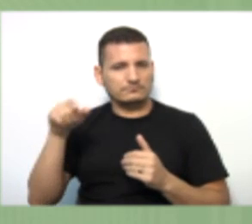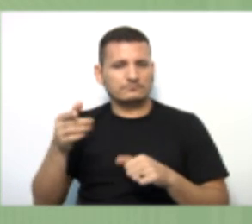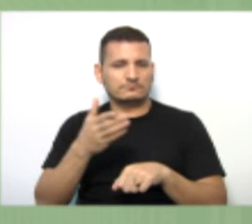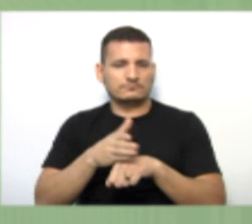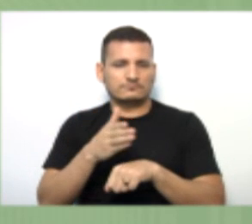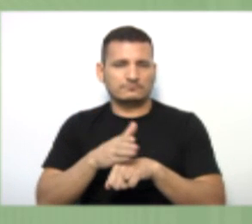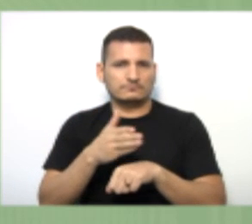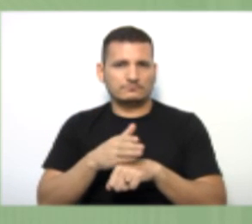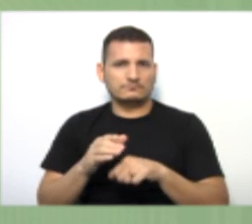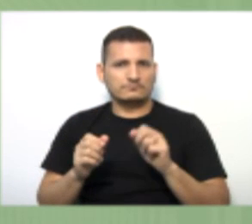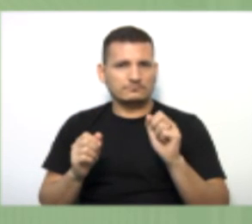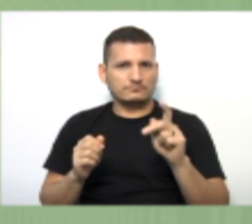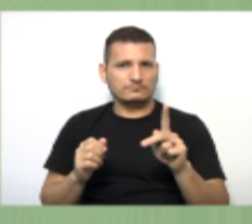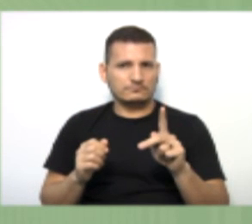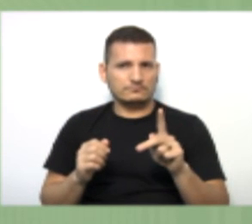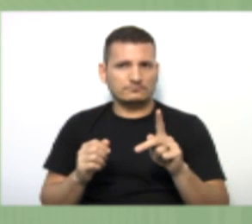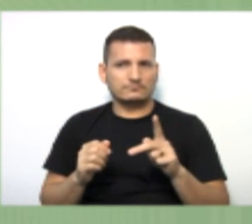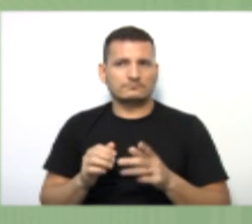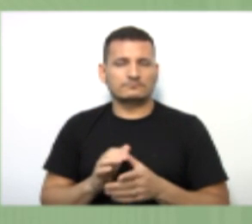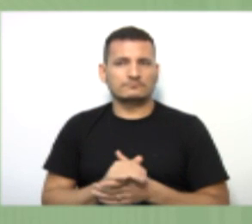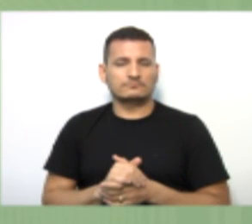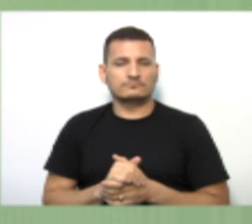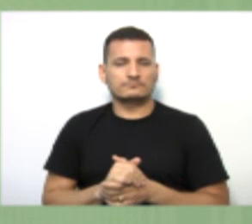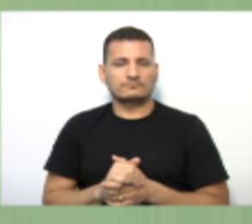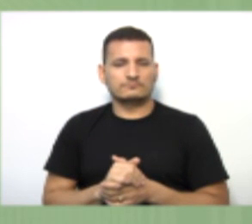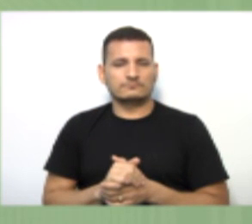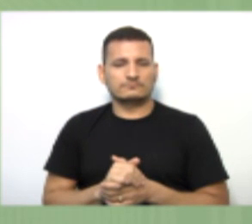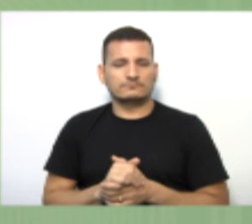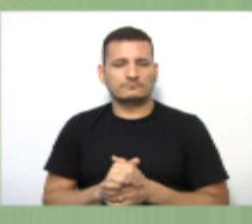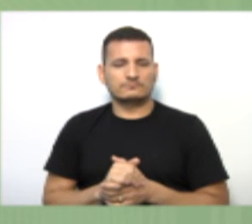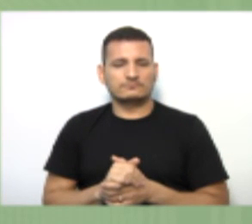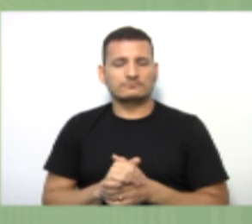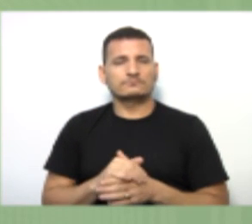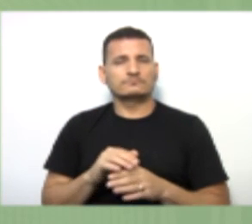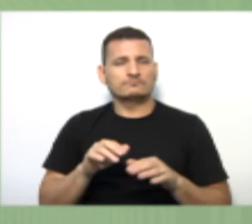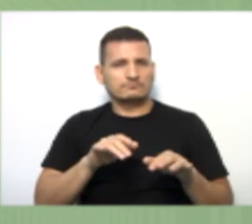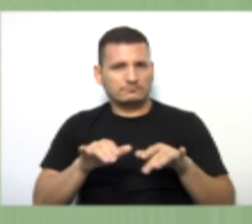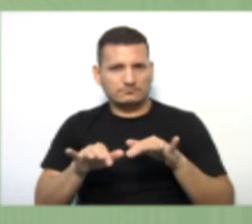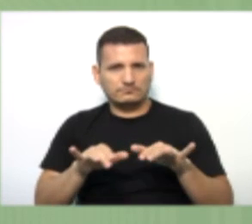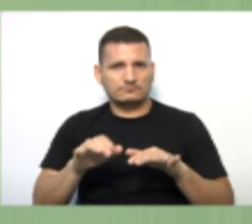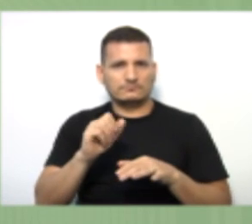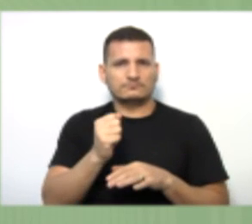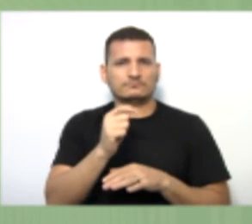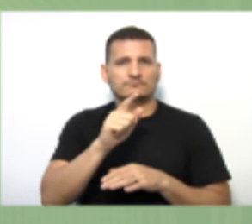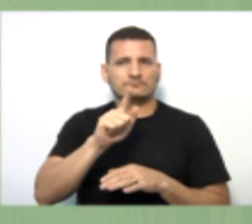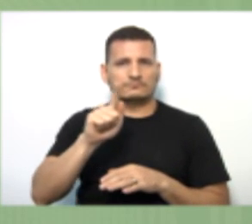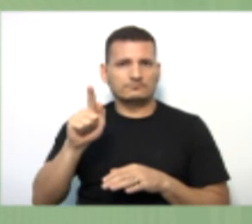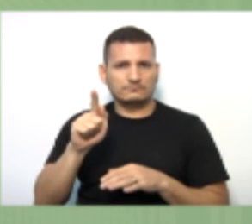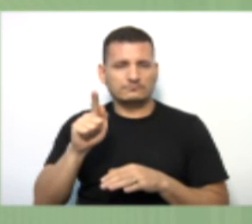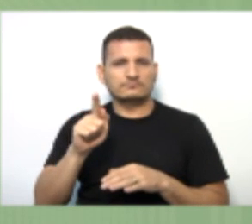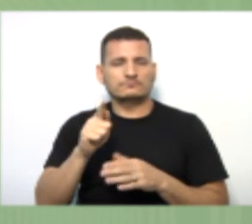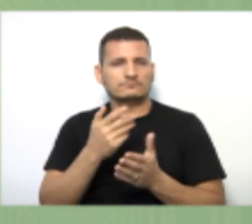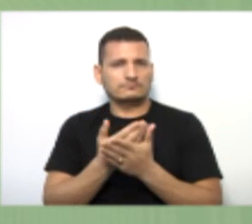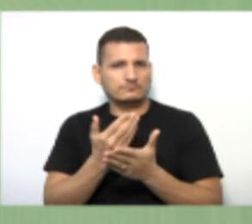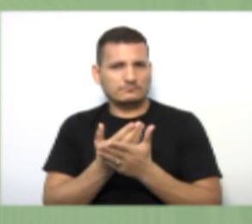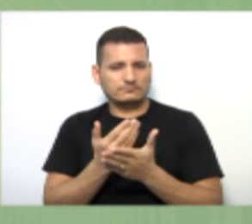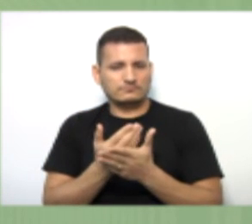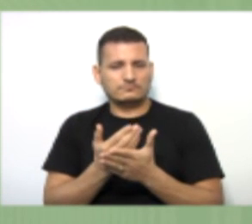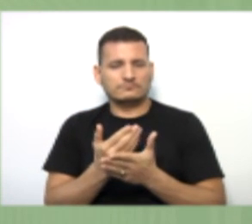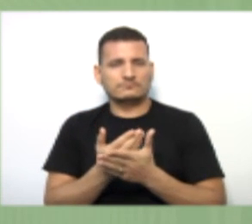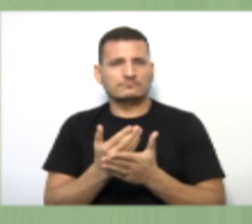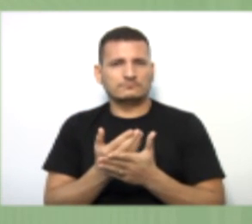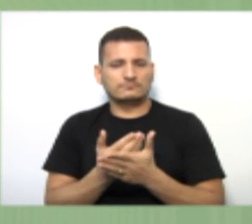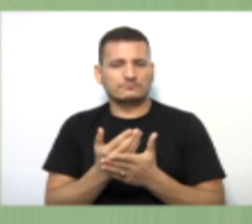tá? Na prática a gente vai entender um pouco mais de tudo isso. Para desenvolver nossos algoritmos com estudo de caso em Python,